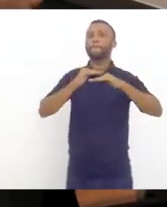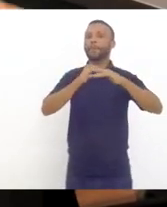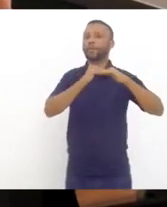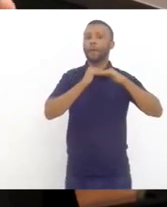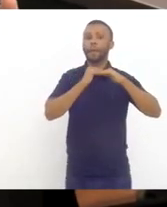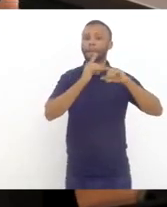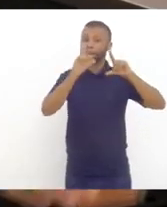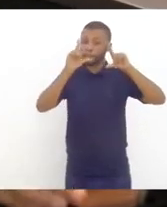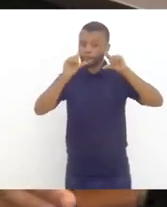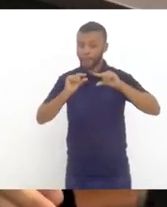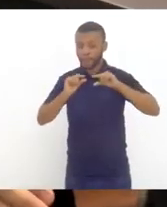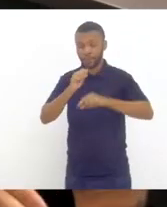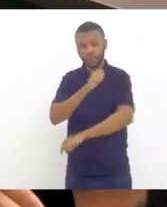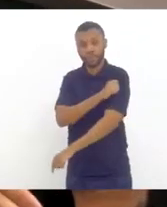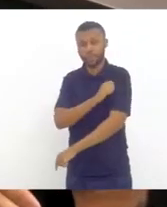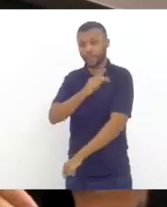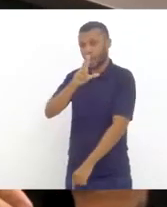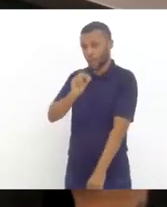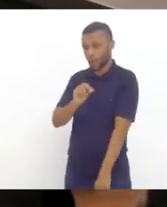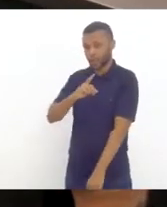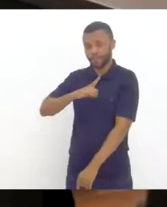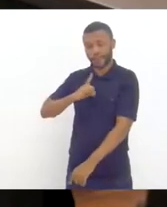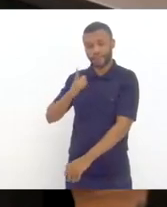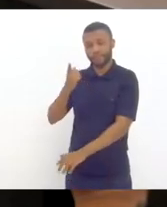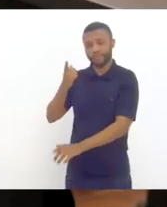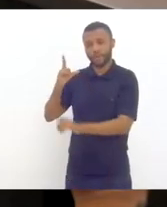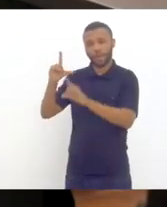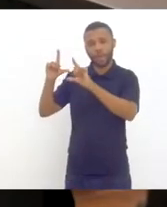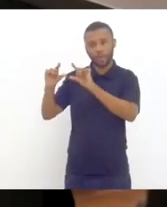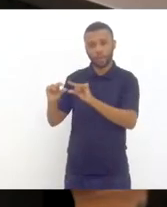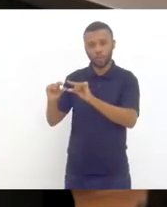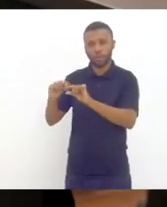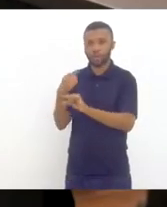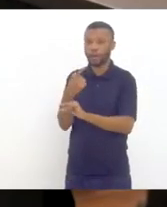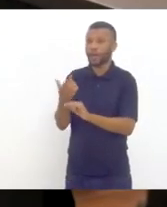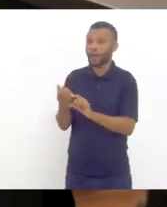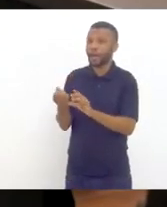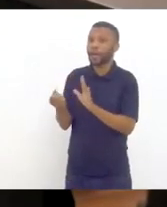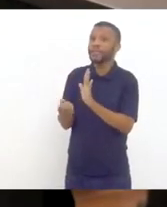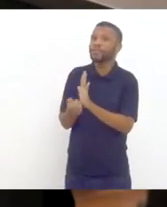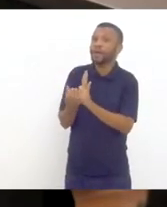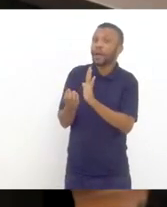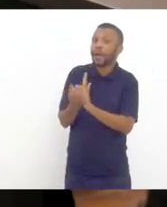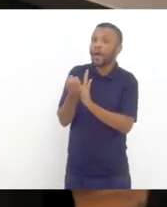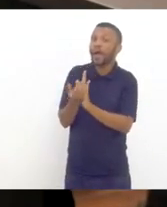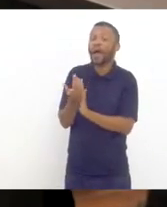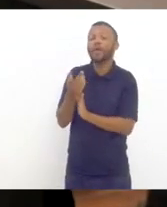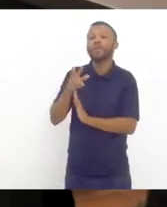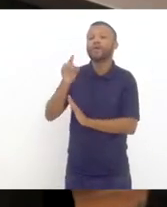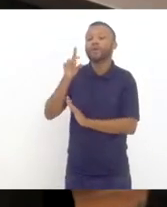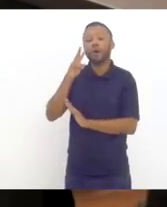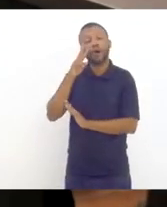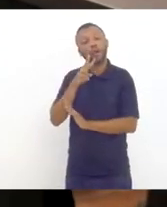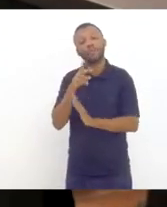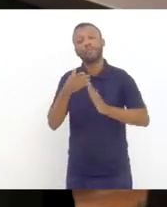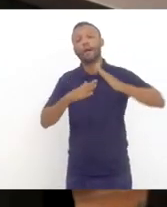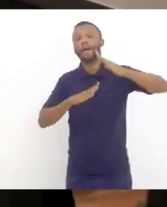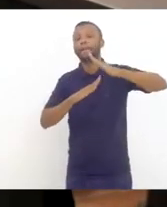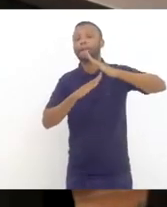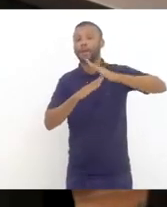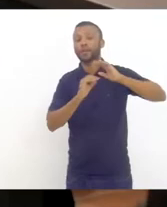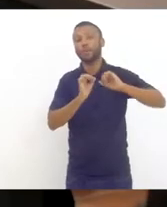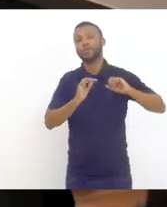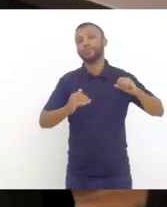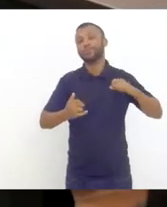menos alunos nós tivermos com muito baixo, é o que a gente mais quer gerar. Porque aqui a gente não está olhando só para a média, porque a média ela pode